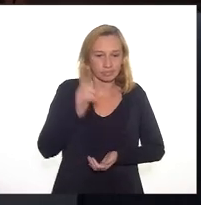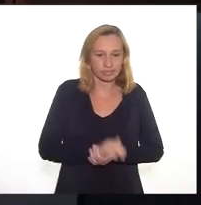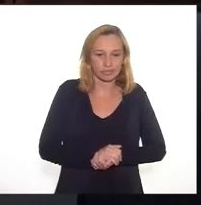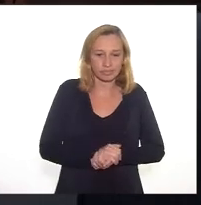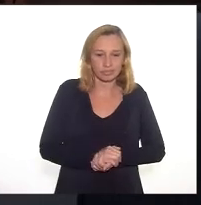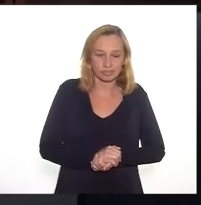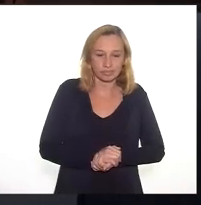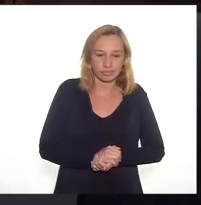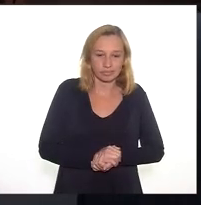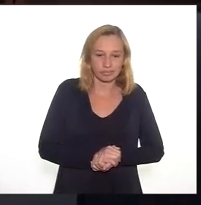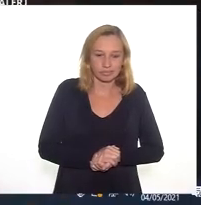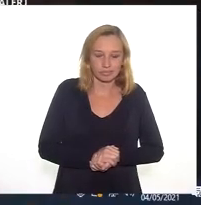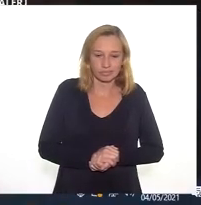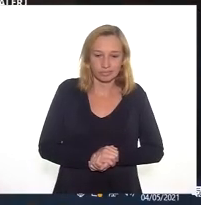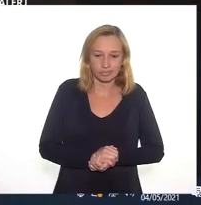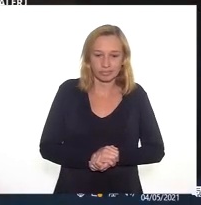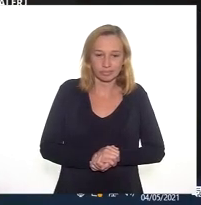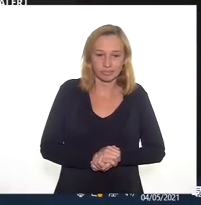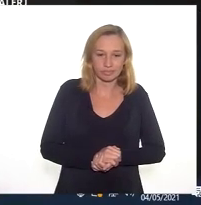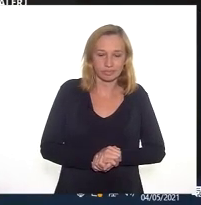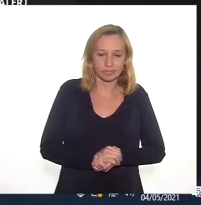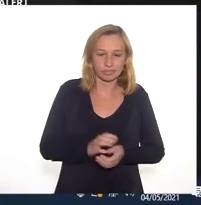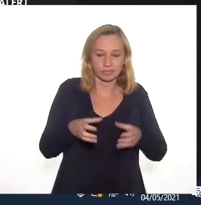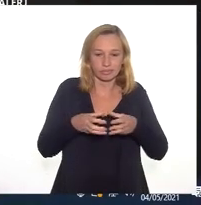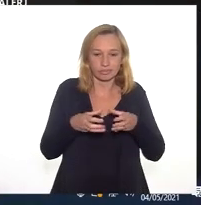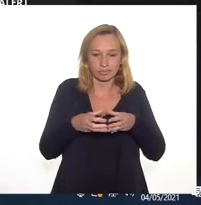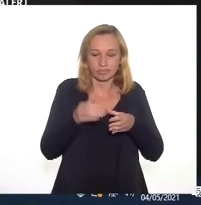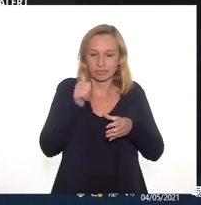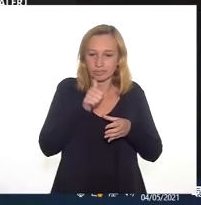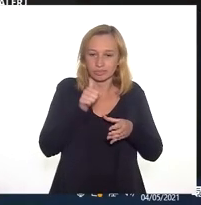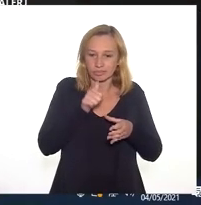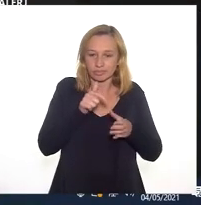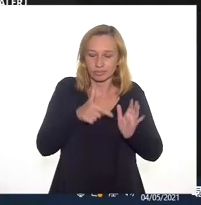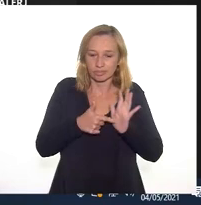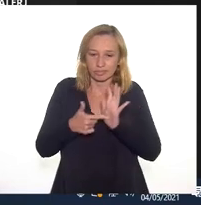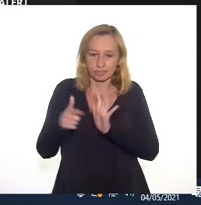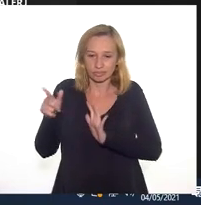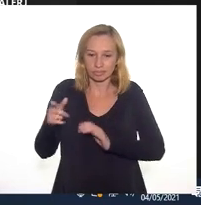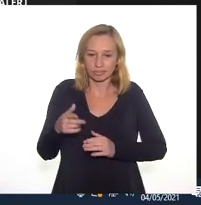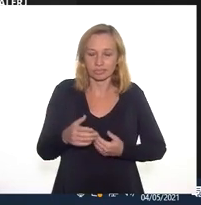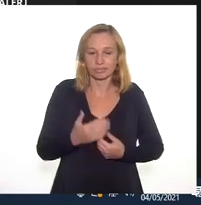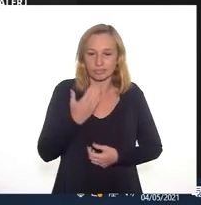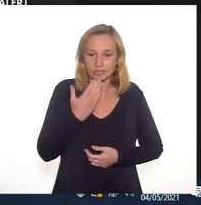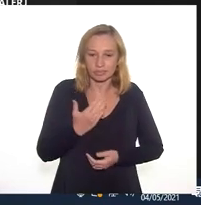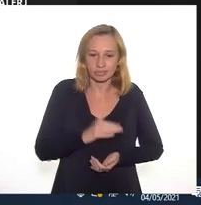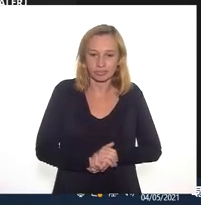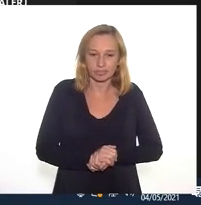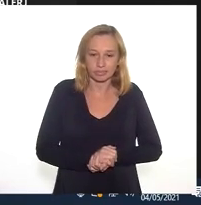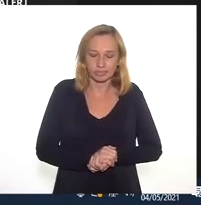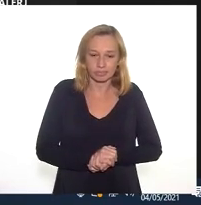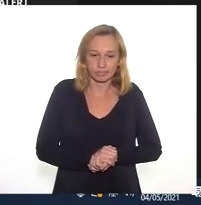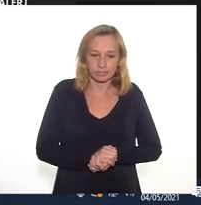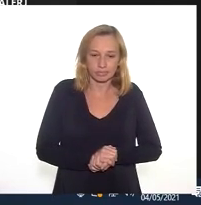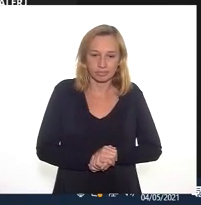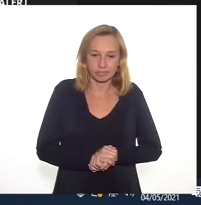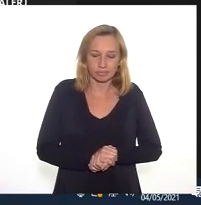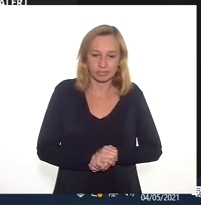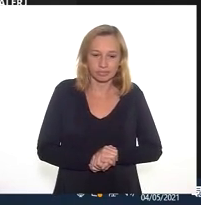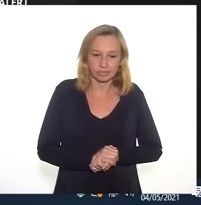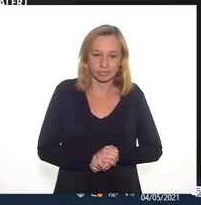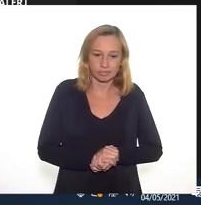meu presidente. No nosso grupo das mulheres, por favor. Marcelo também. Faltando, acho. Marcelo já, vai